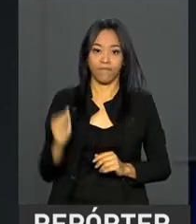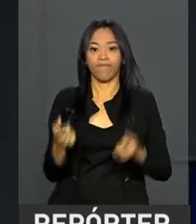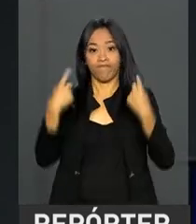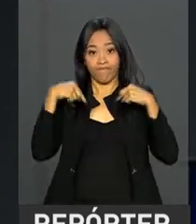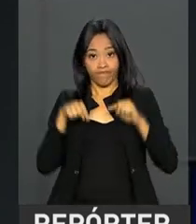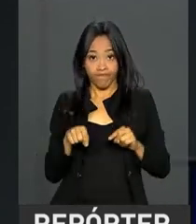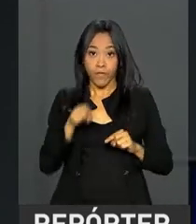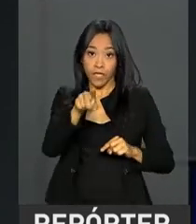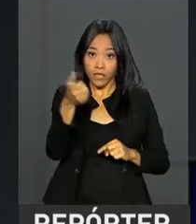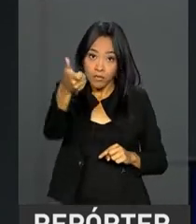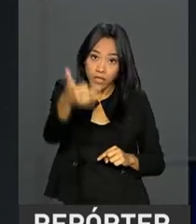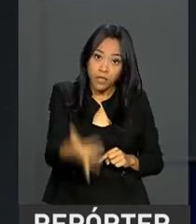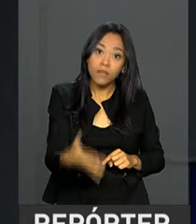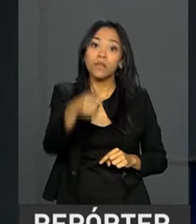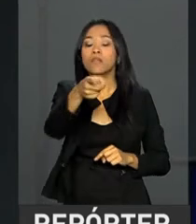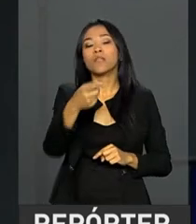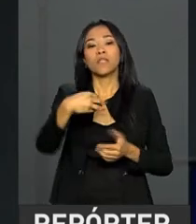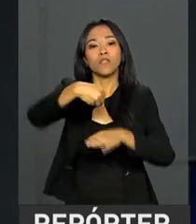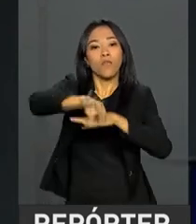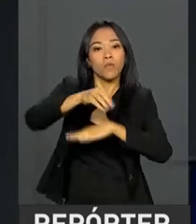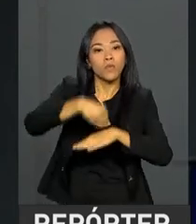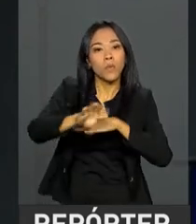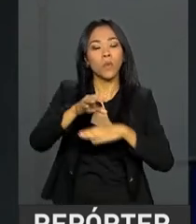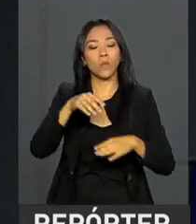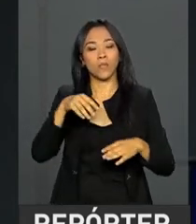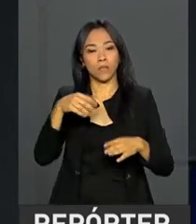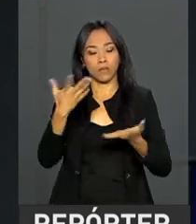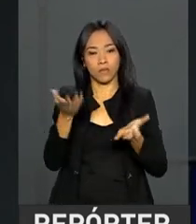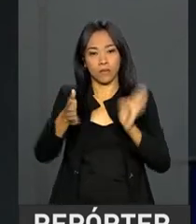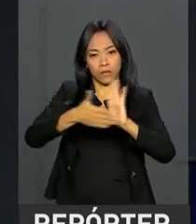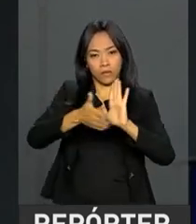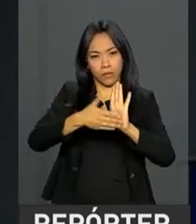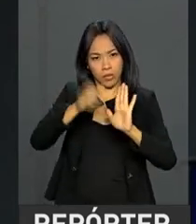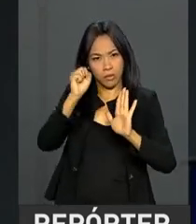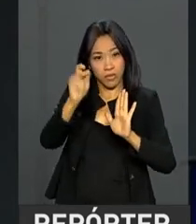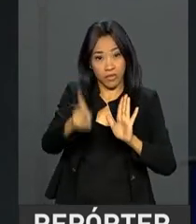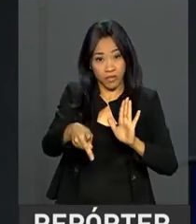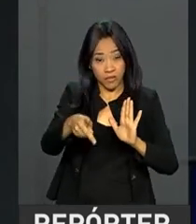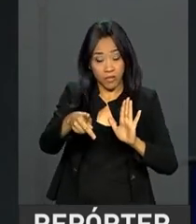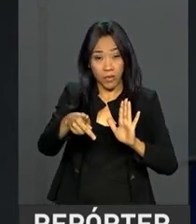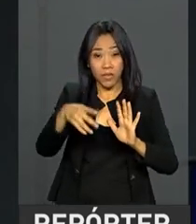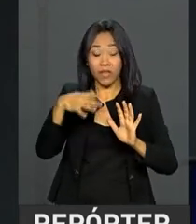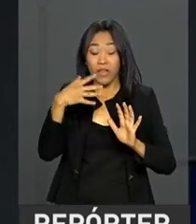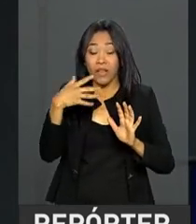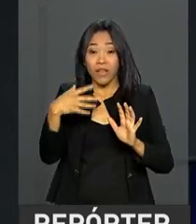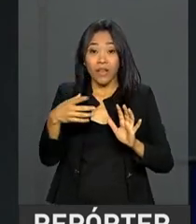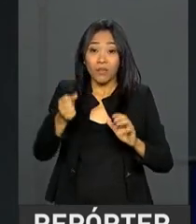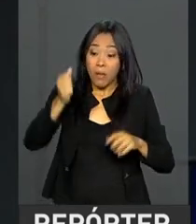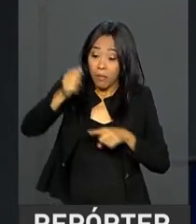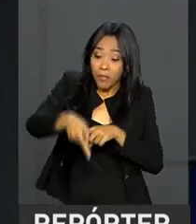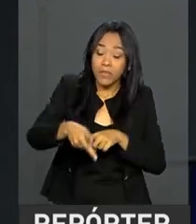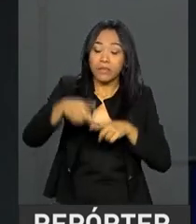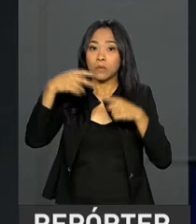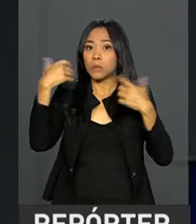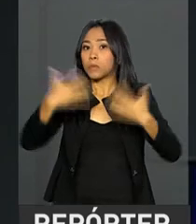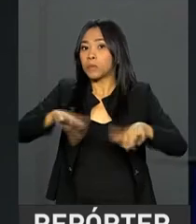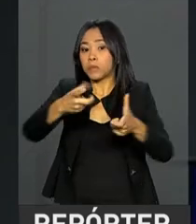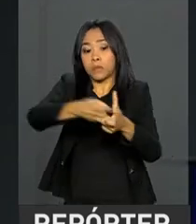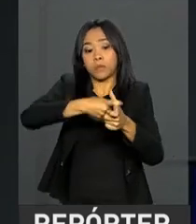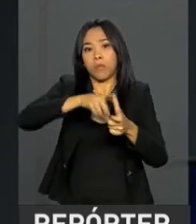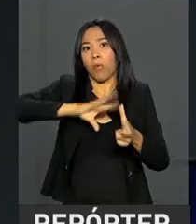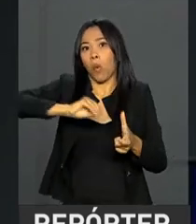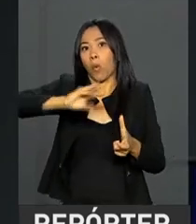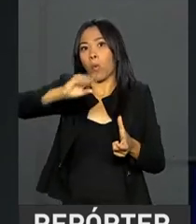os dados da Previdência, que geram um déficit extraordinário, estão pautados por esse período em que o homem